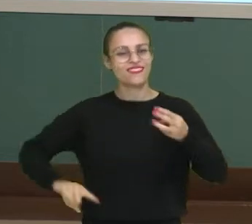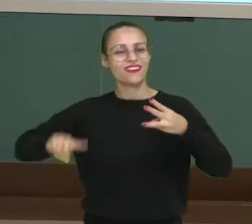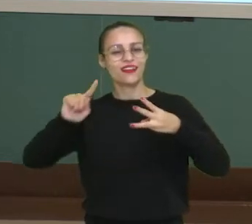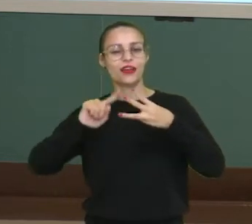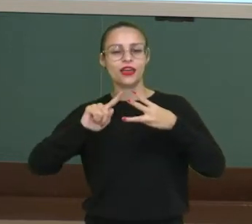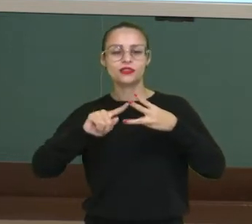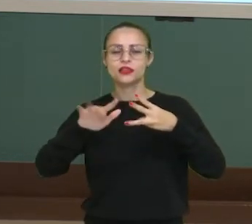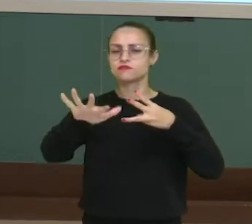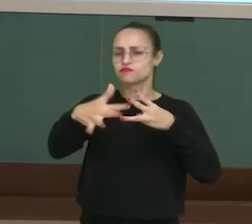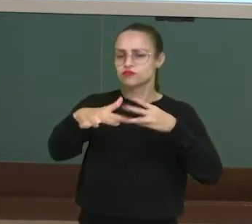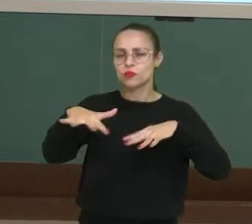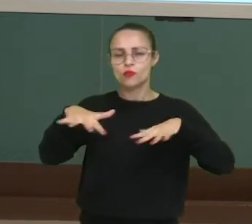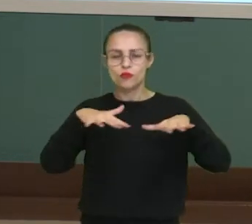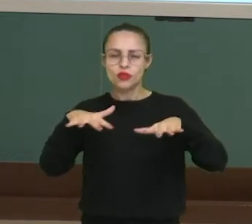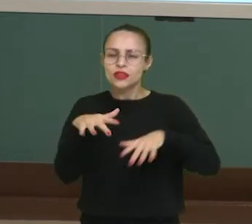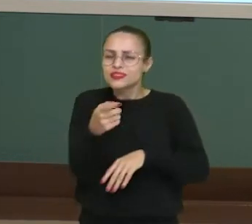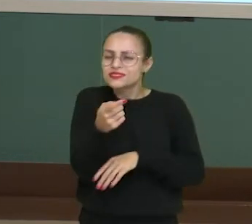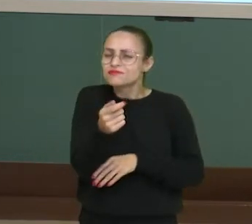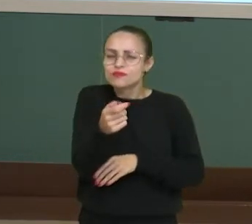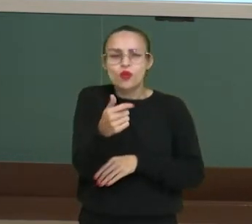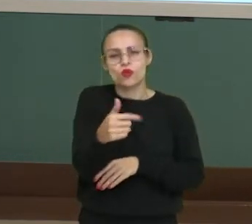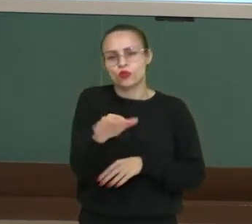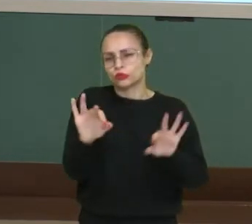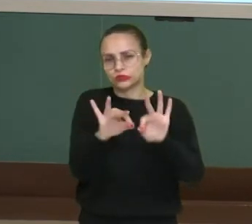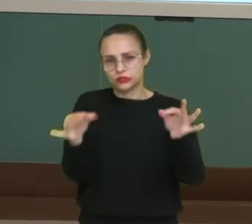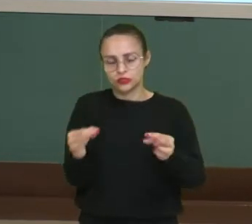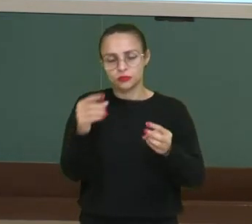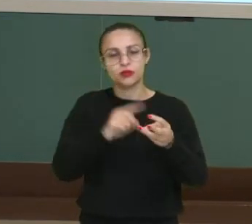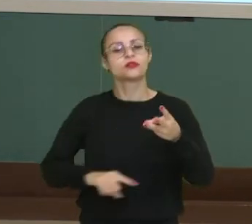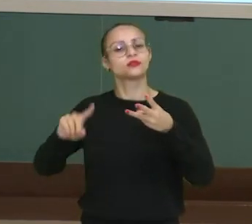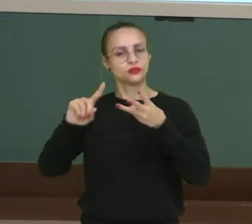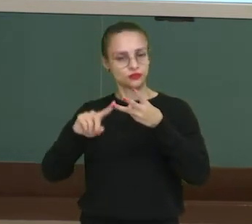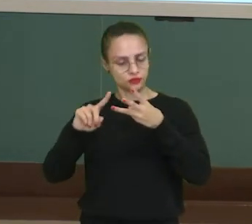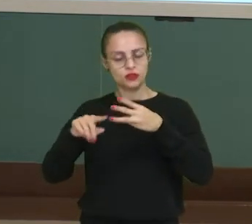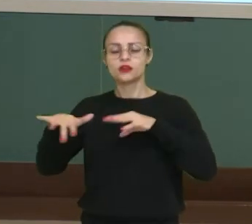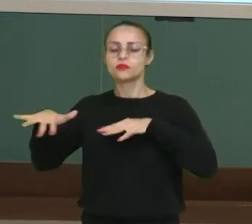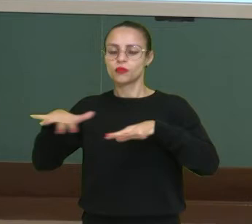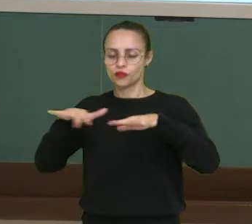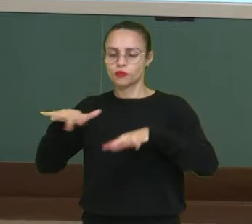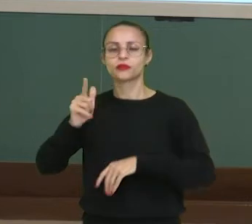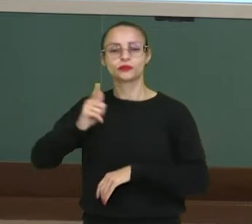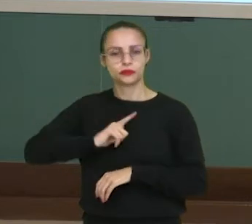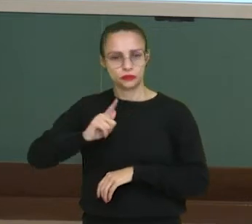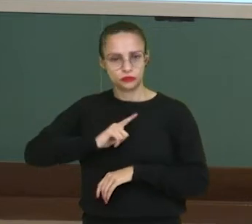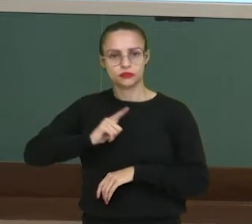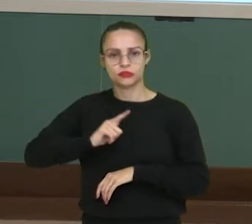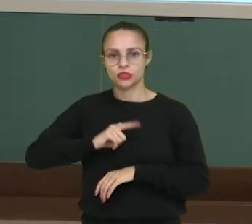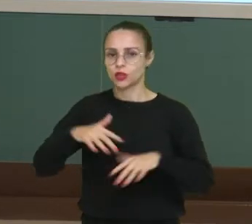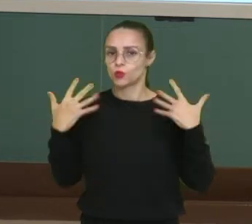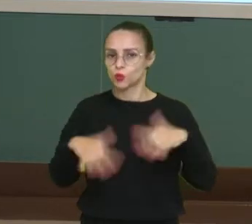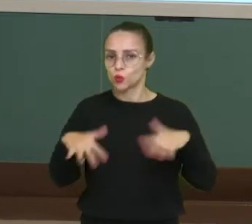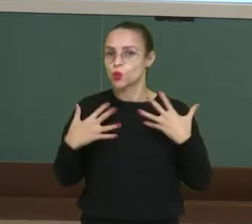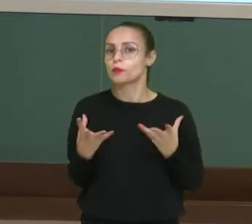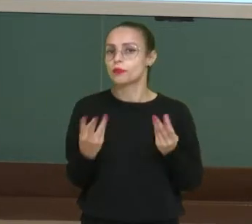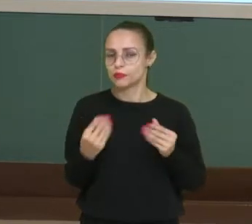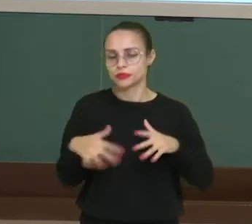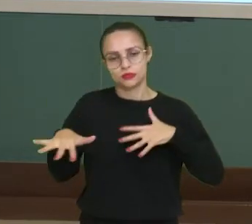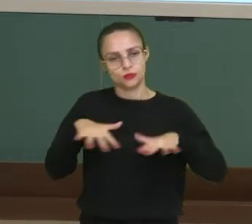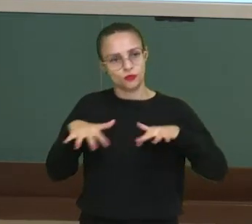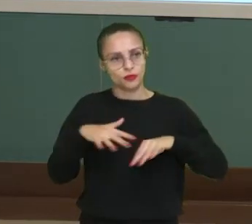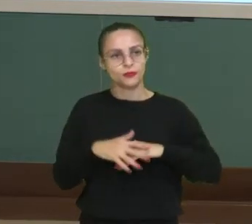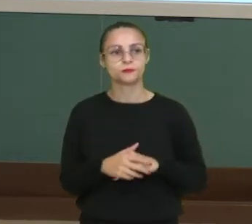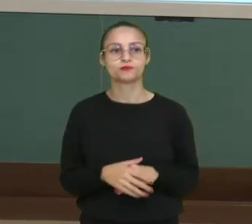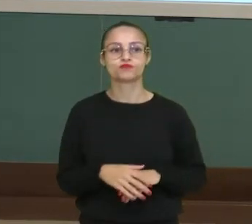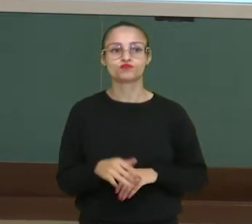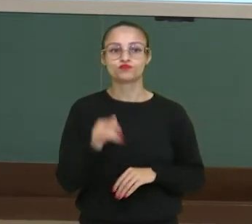aquela que tem um movimento muito pequeno. E as móveis são aquelas que têm uma grande movimentação. E